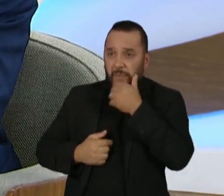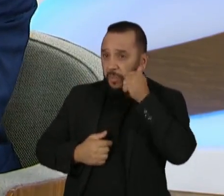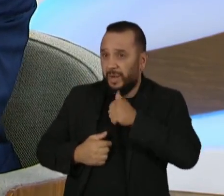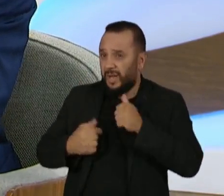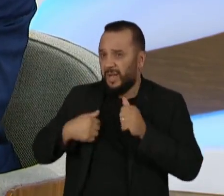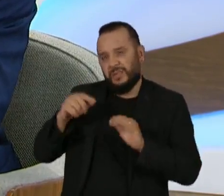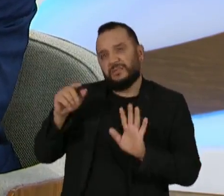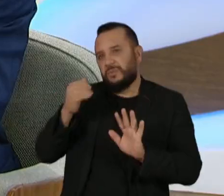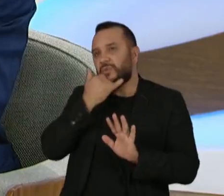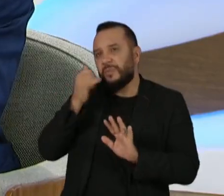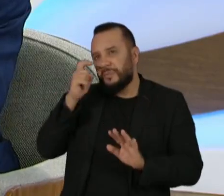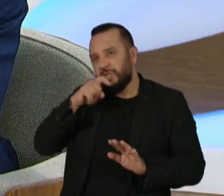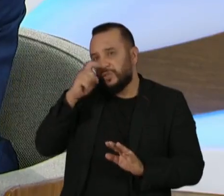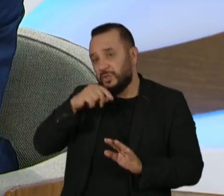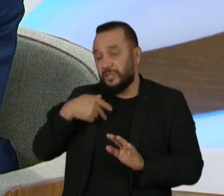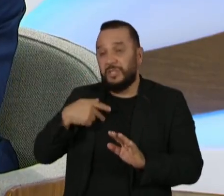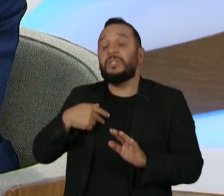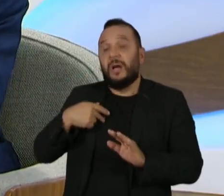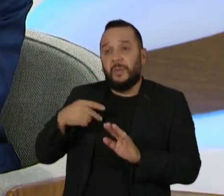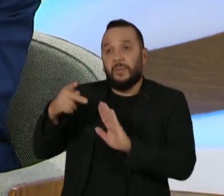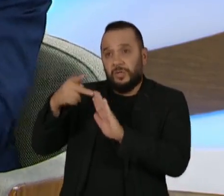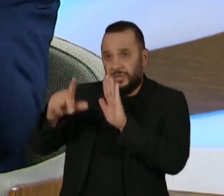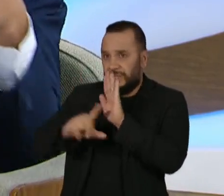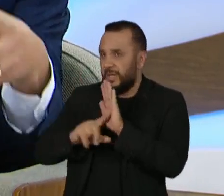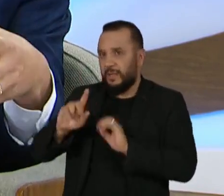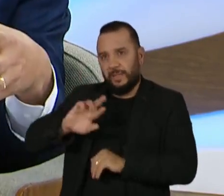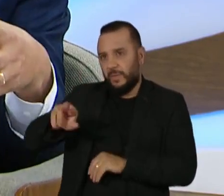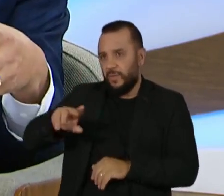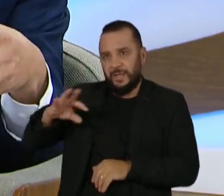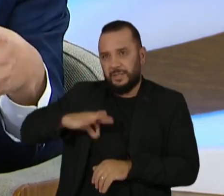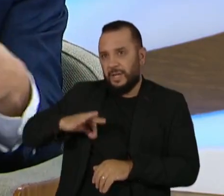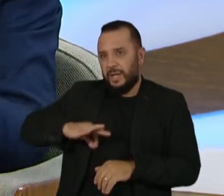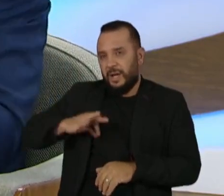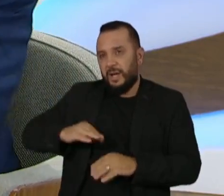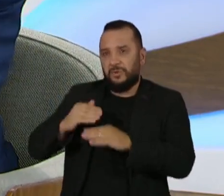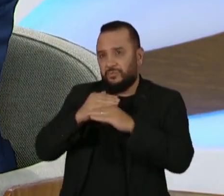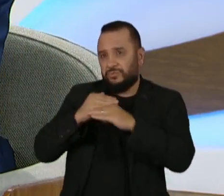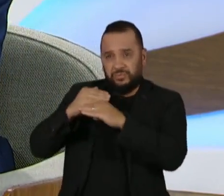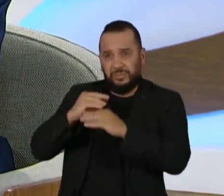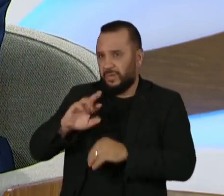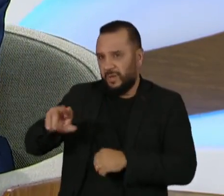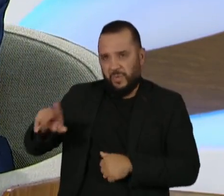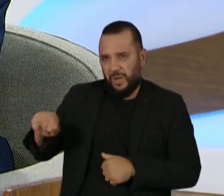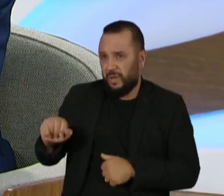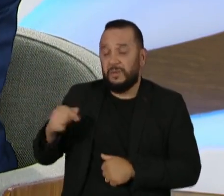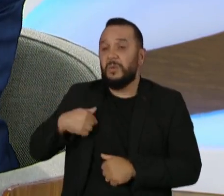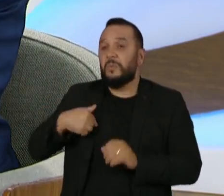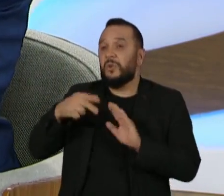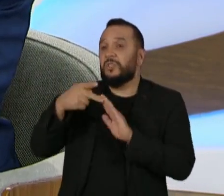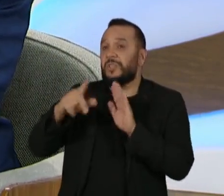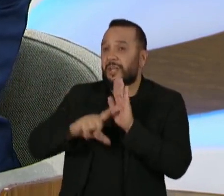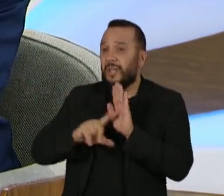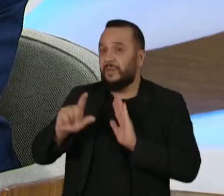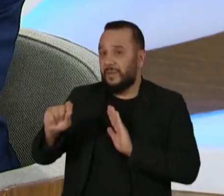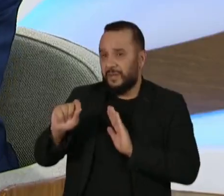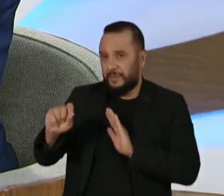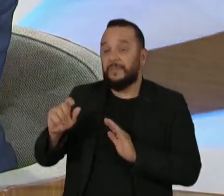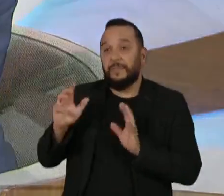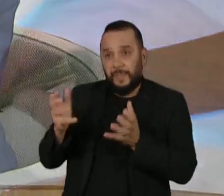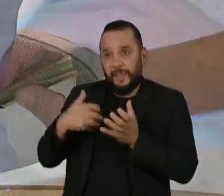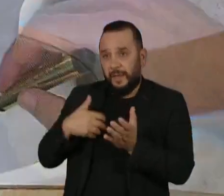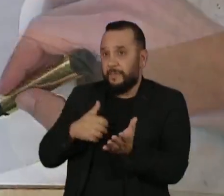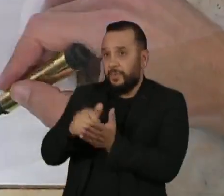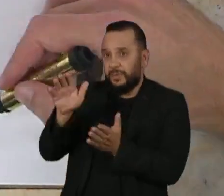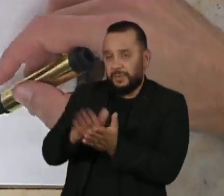esse projeto ele não tratava de equiparação de lei salarial, isso já estava previsto na CLT. O que esse projeto tratava era de trazer punições